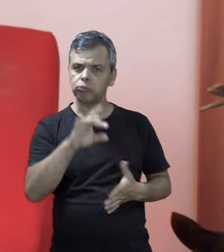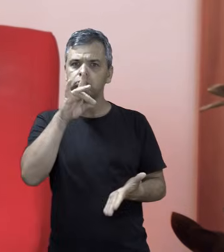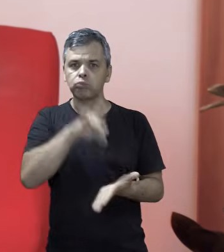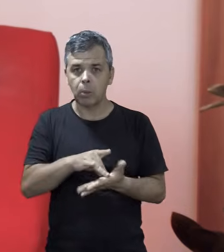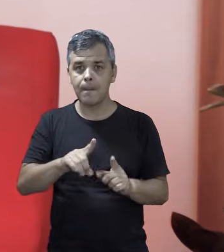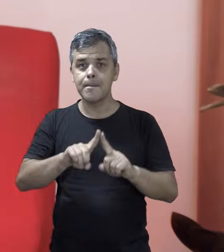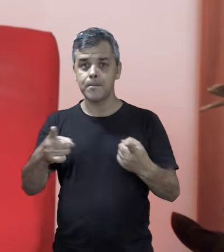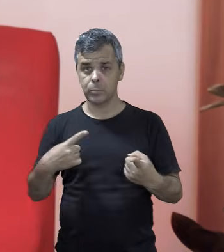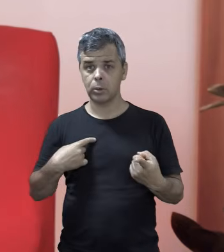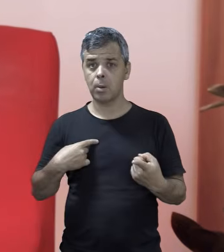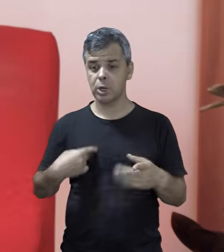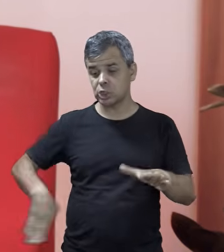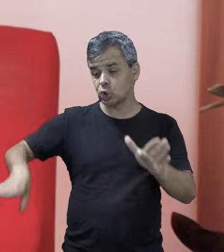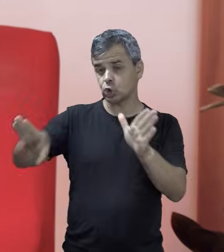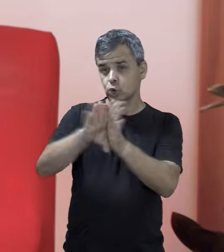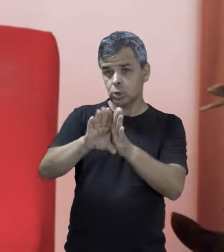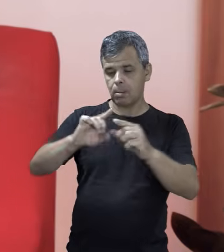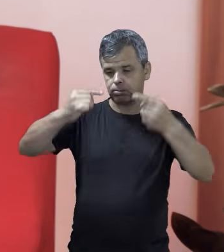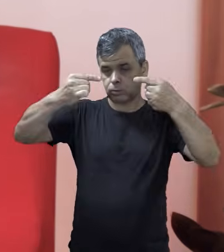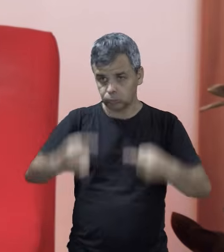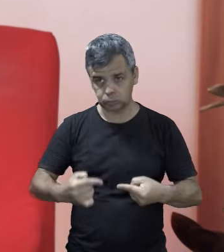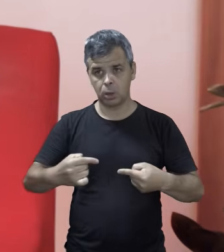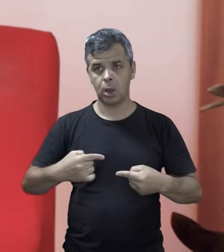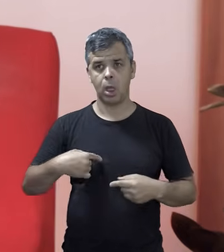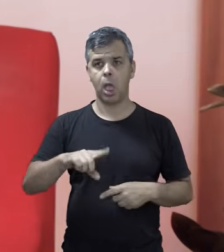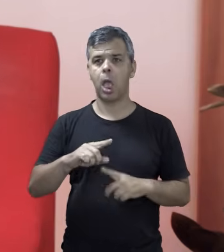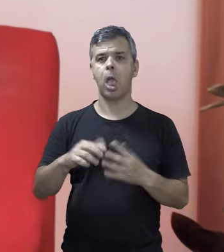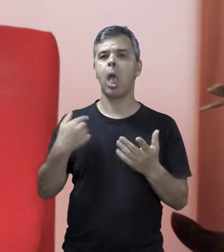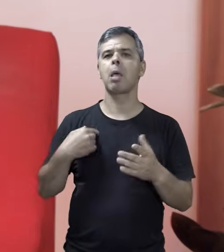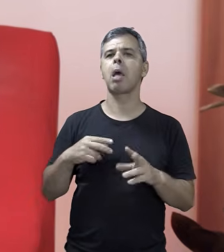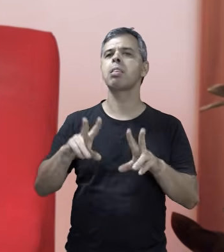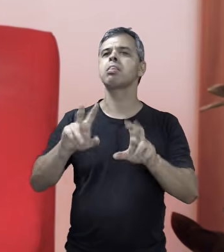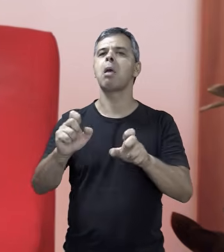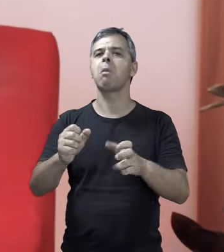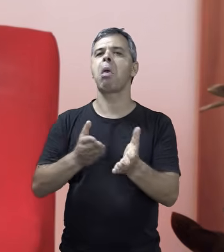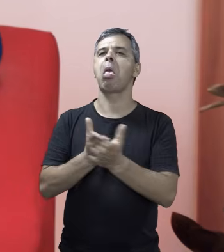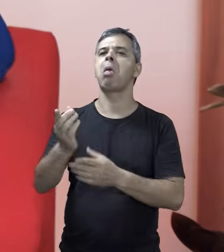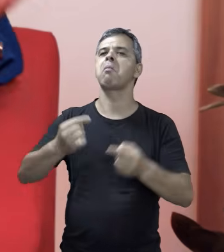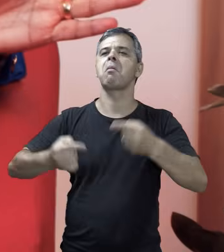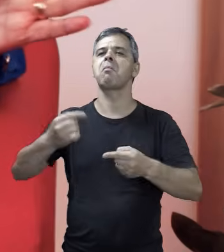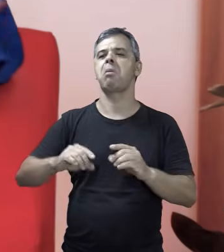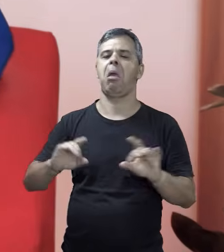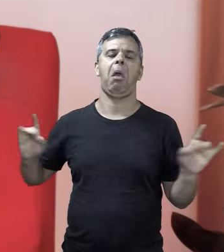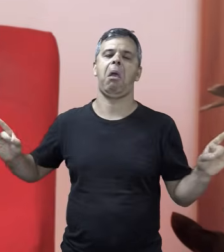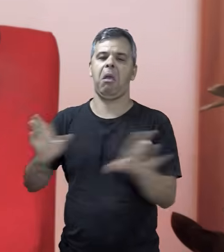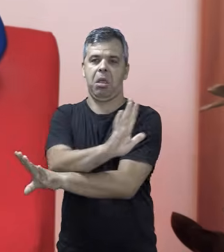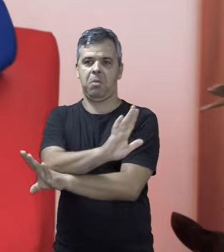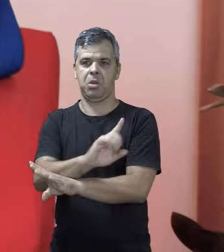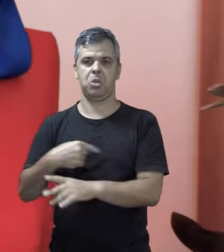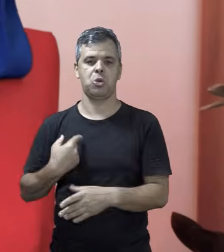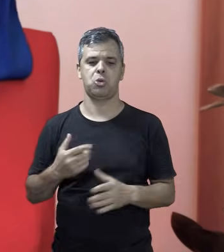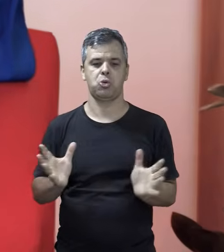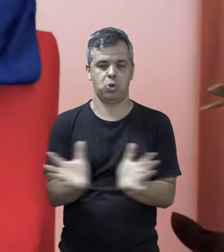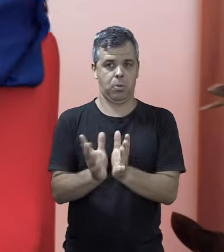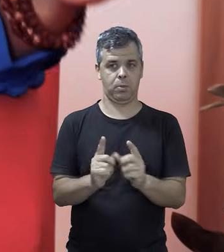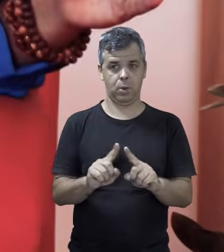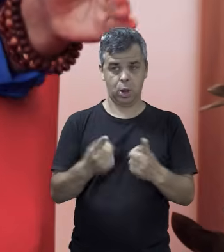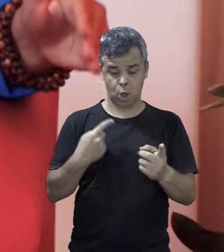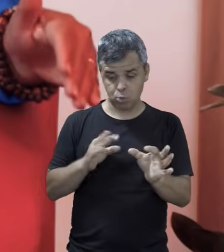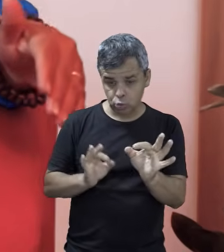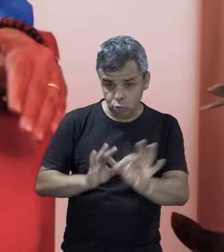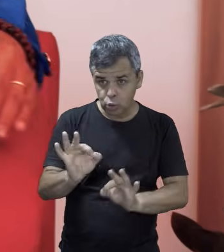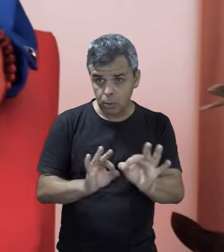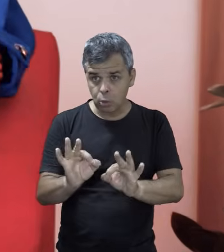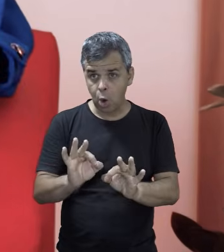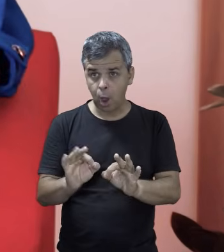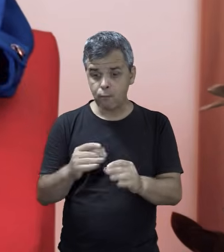mas nós precisamos fazer que isso chegue para disputar. Eu não sou da tese que está polarizado, deixa e vamos organizar só o nosso lado. Estamos organizados